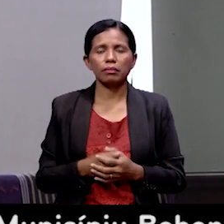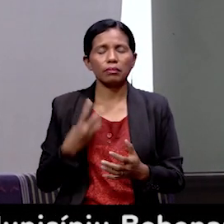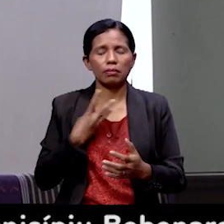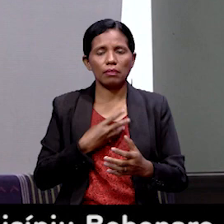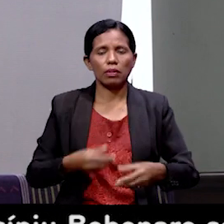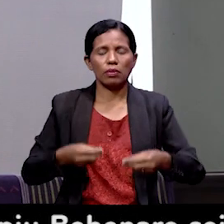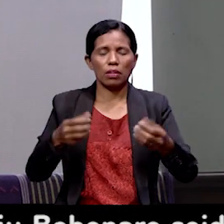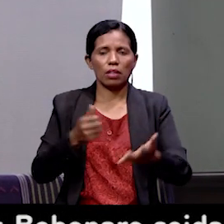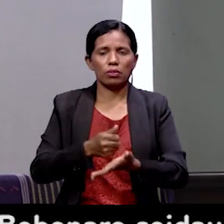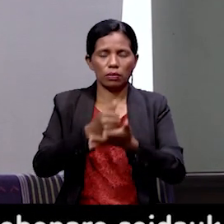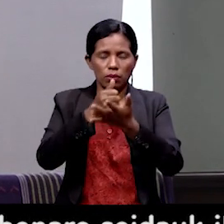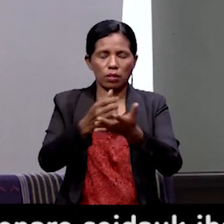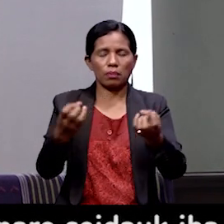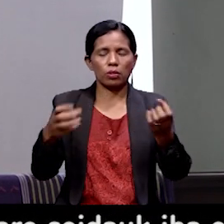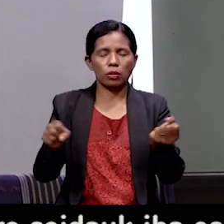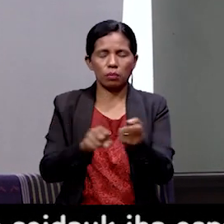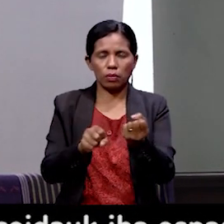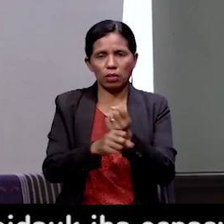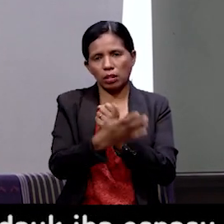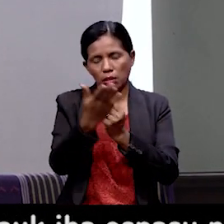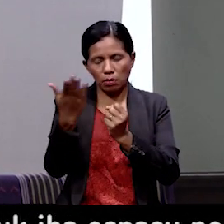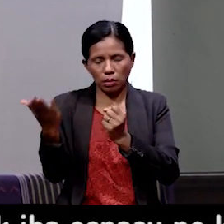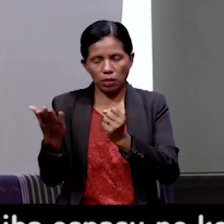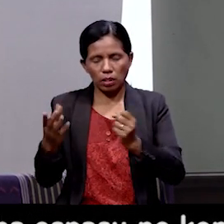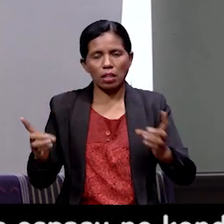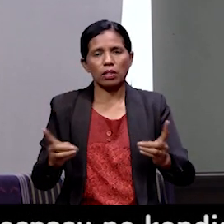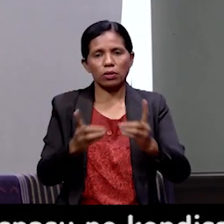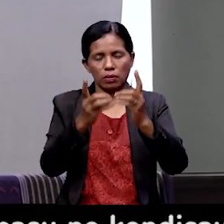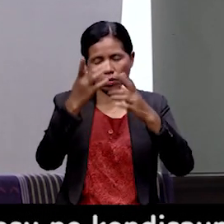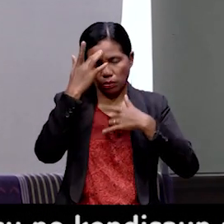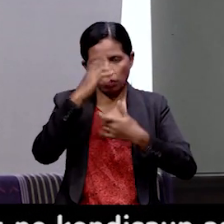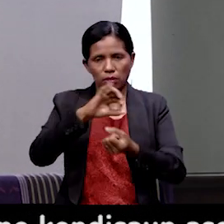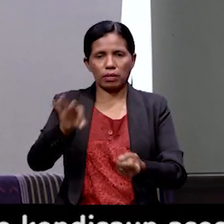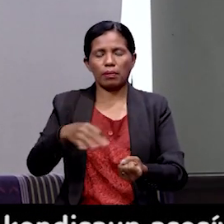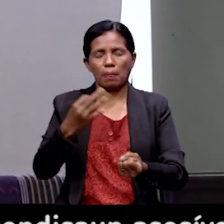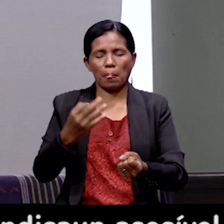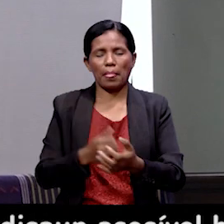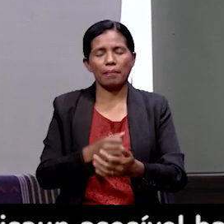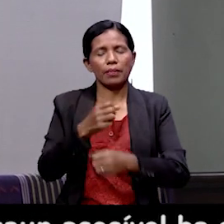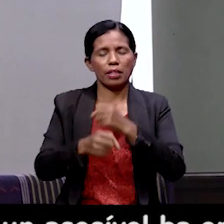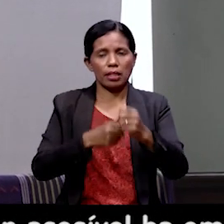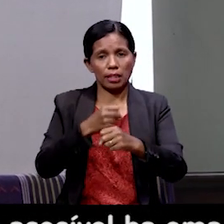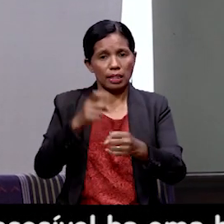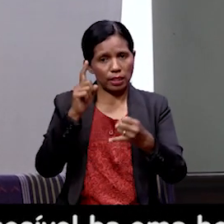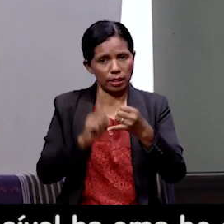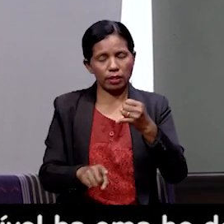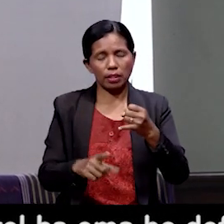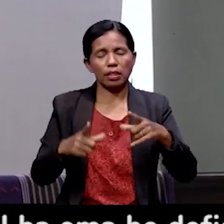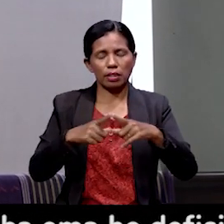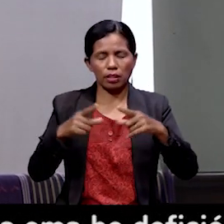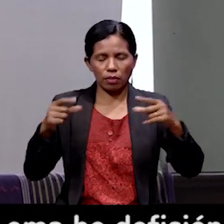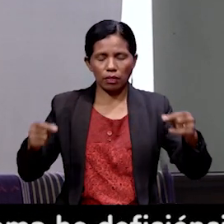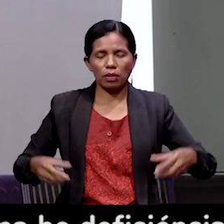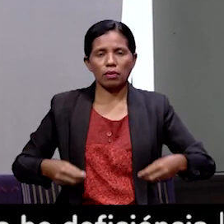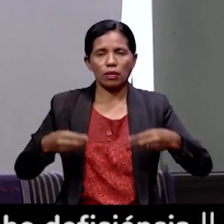assistência oin-oin ho de suporta Timor-Leste luta contra COVID-19. Durante tinang ida ikusne, Japão financia